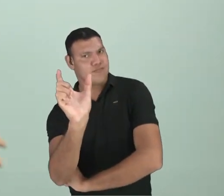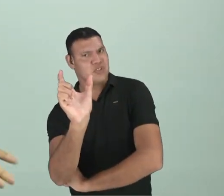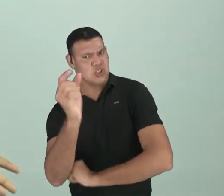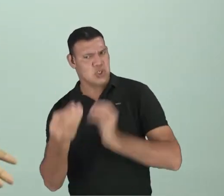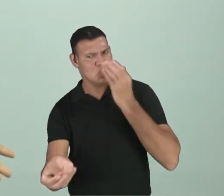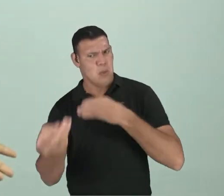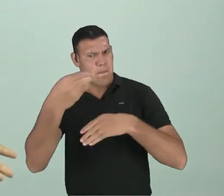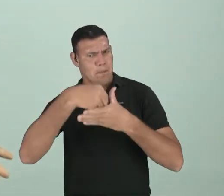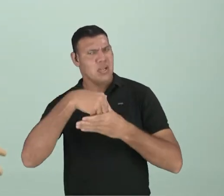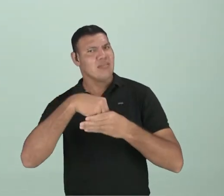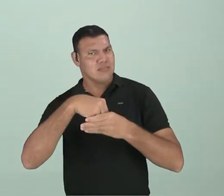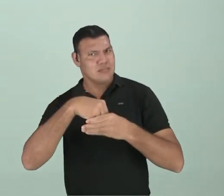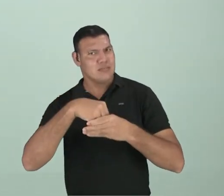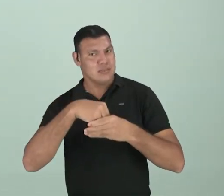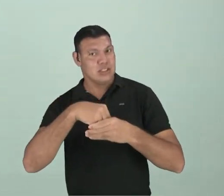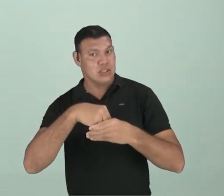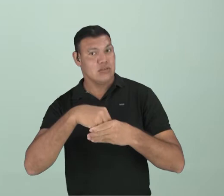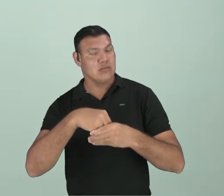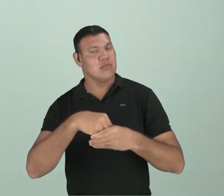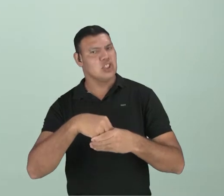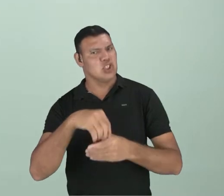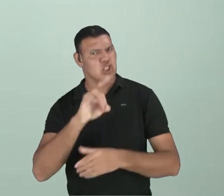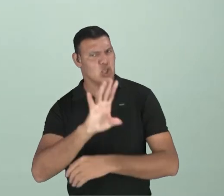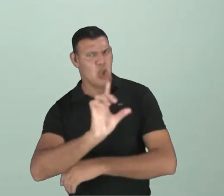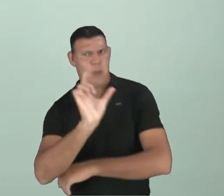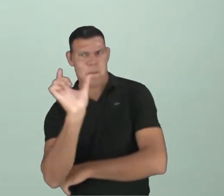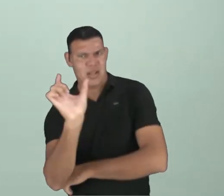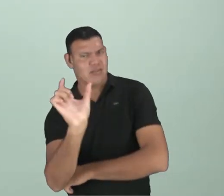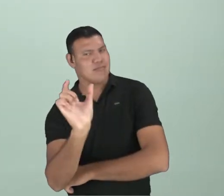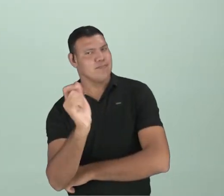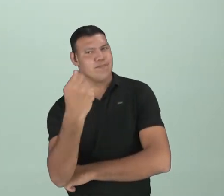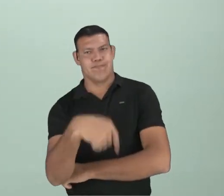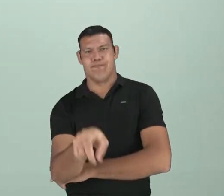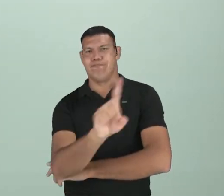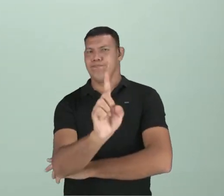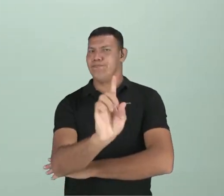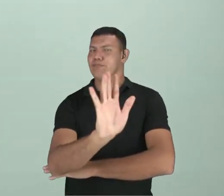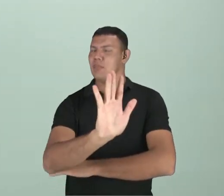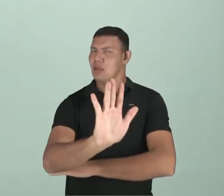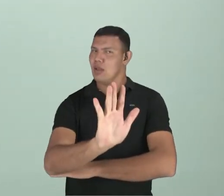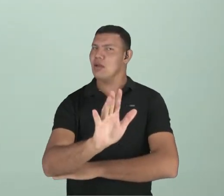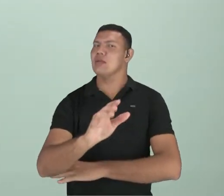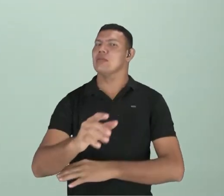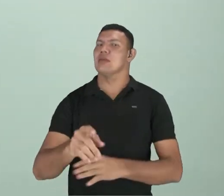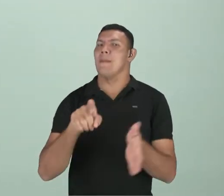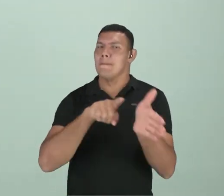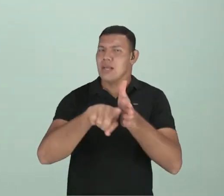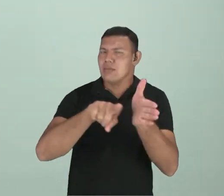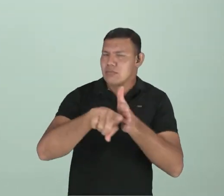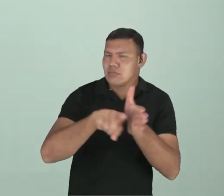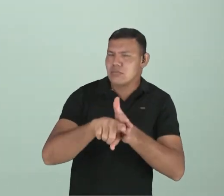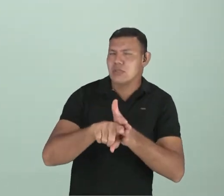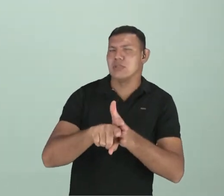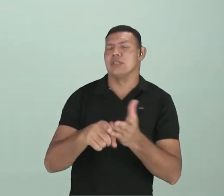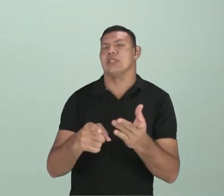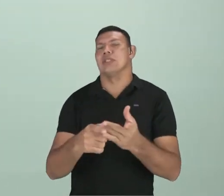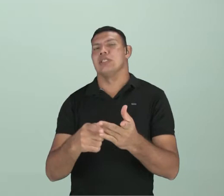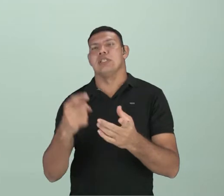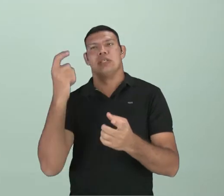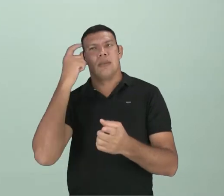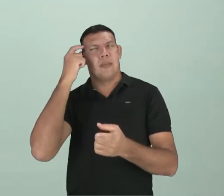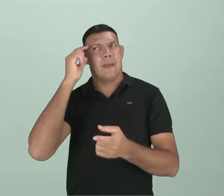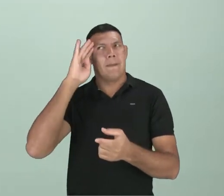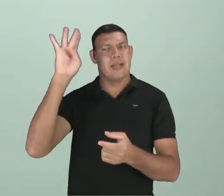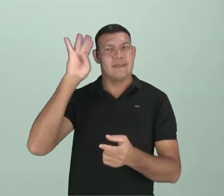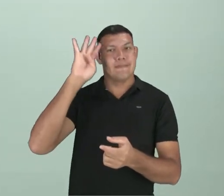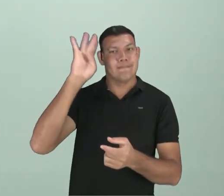Só o nome não basta, né? Precisa ter mais algumas questões para, de fato, a gente pensar que estamos numa sociedade